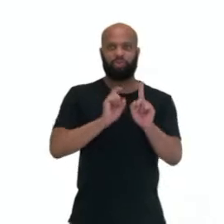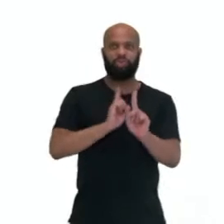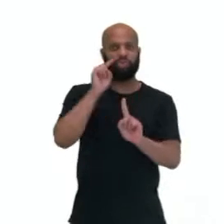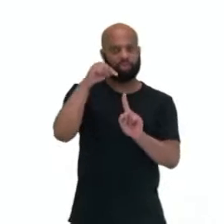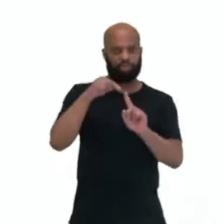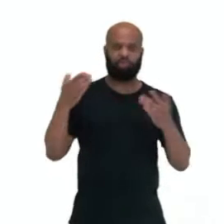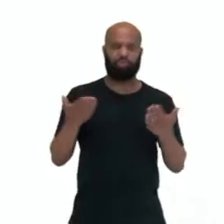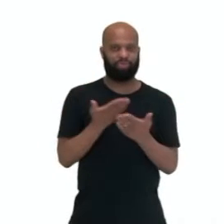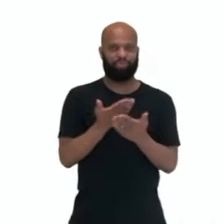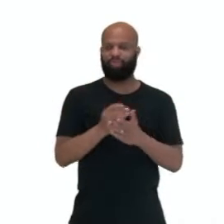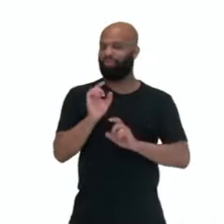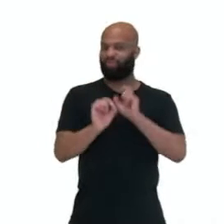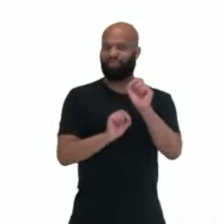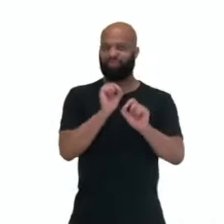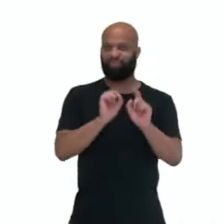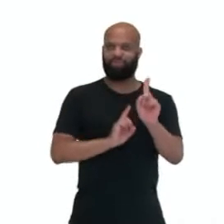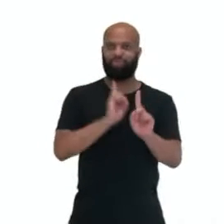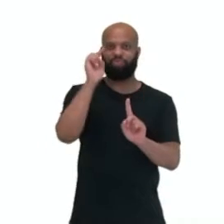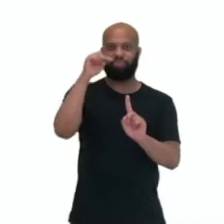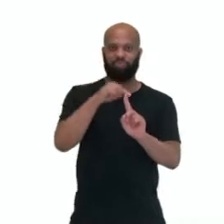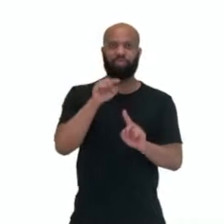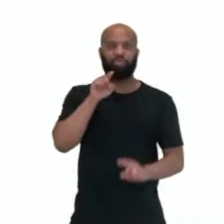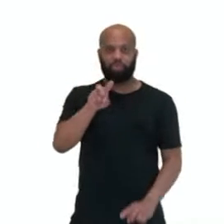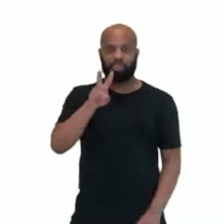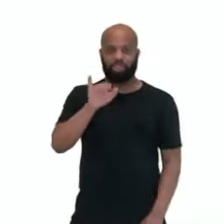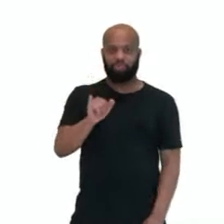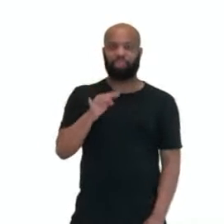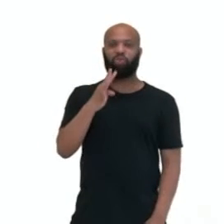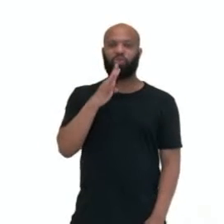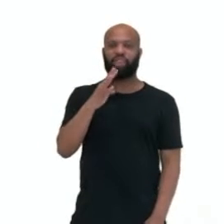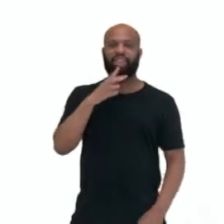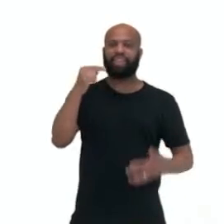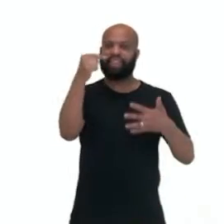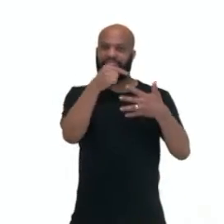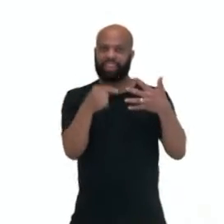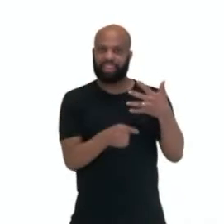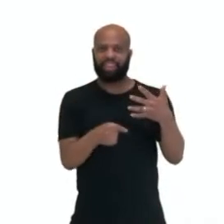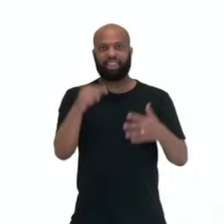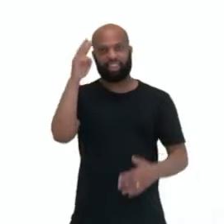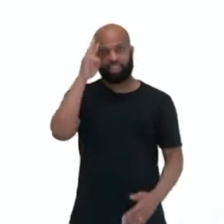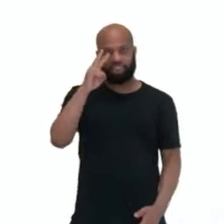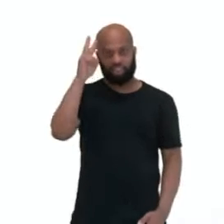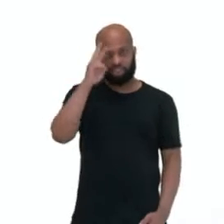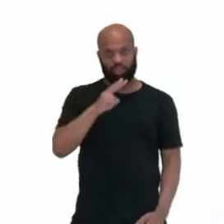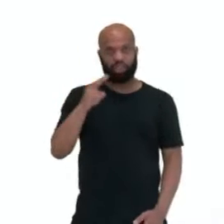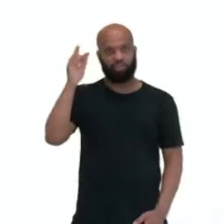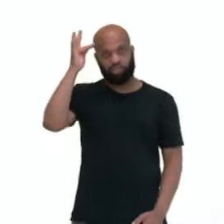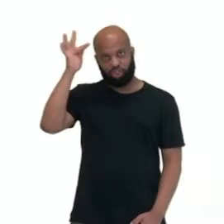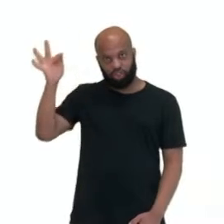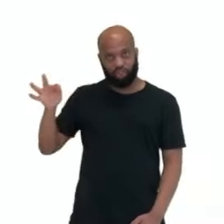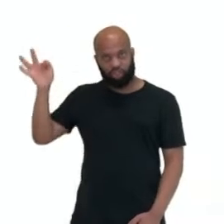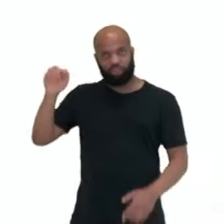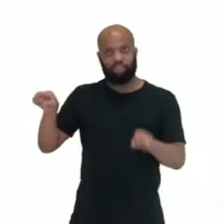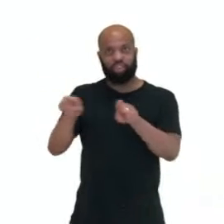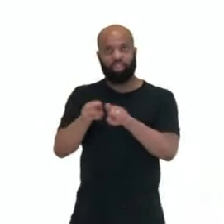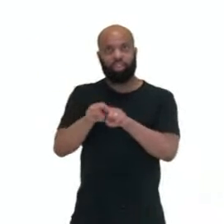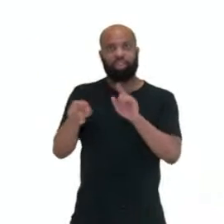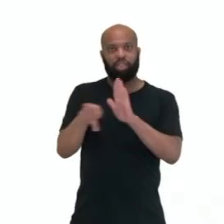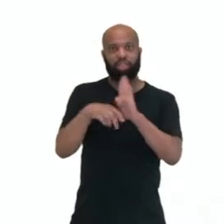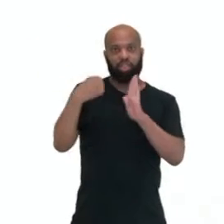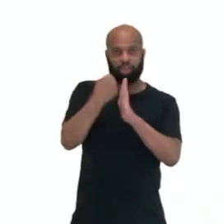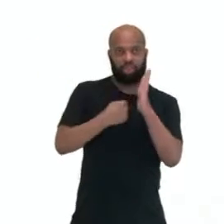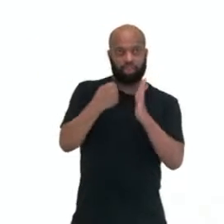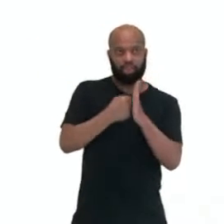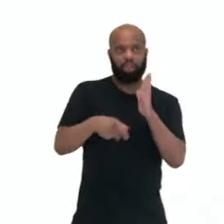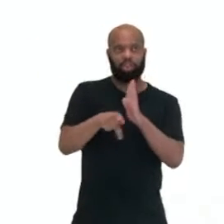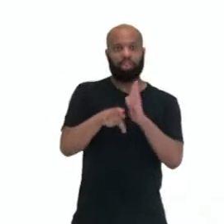objetivos da nossa aula? Então o objetivo é que vocês consigam conhecer os aspectos históricos, filosóficos e também das lutas que